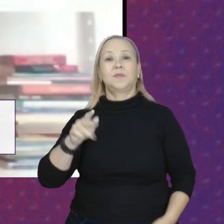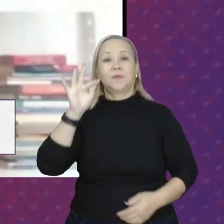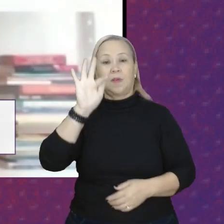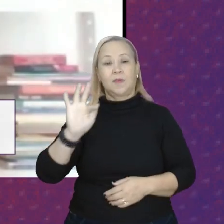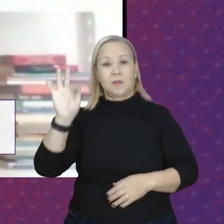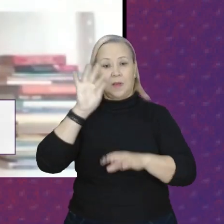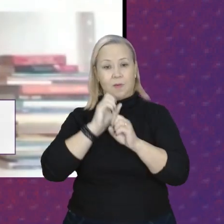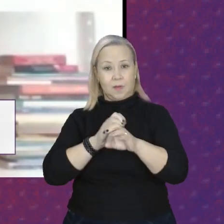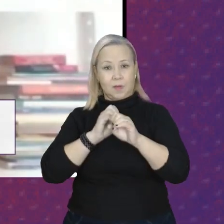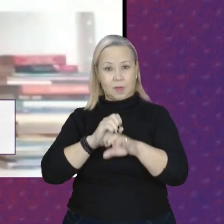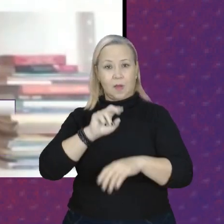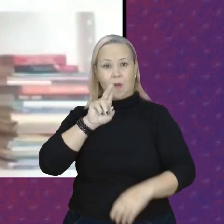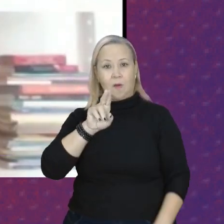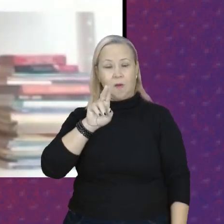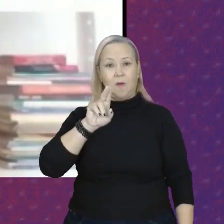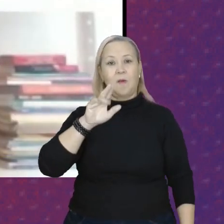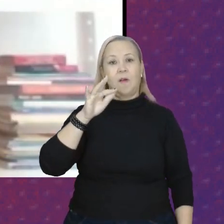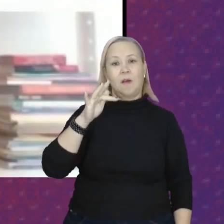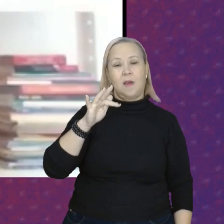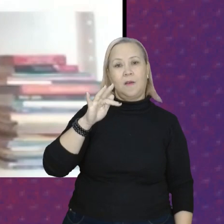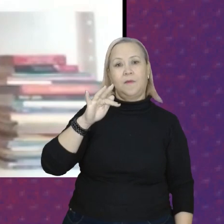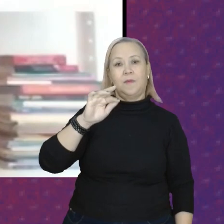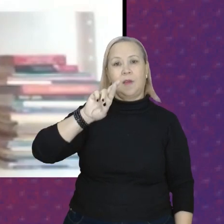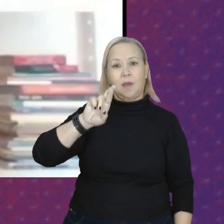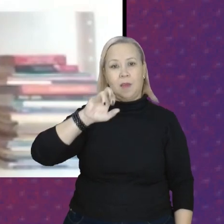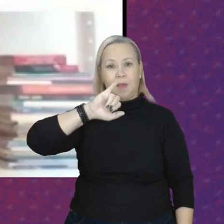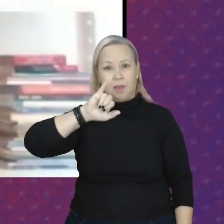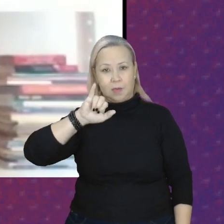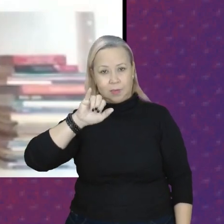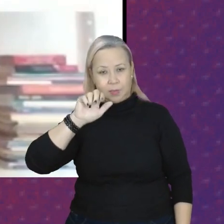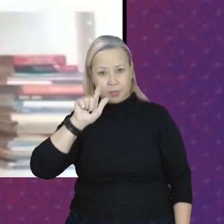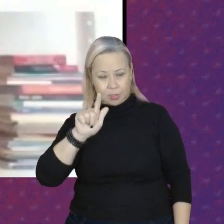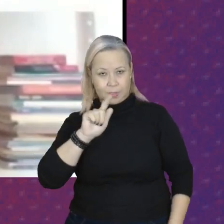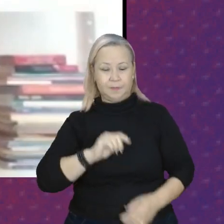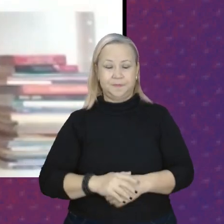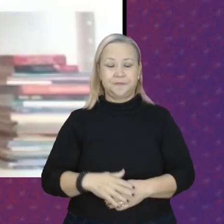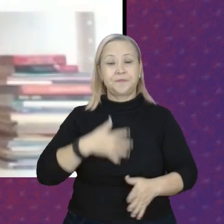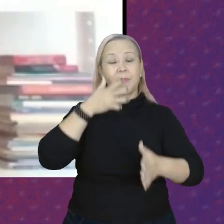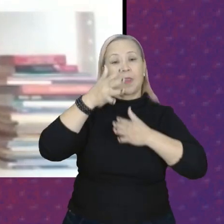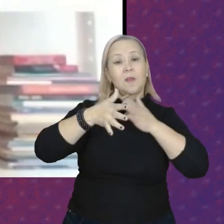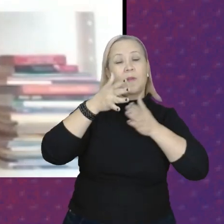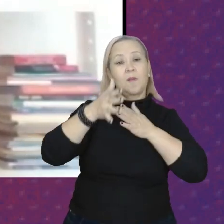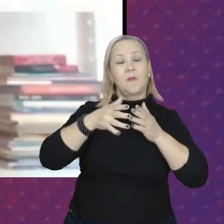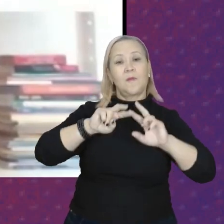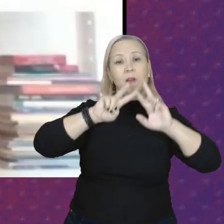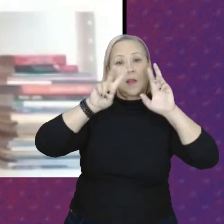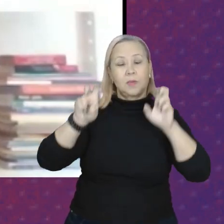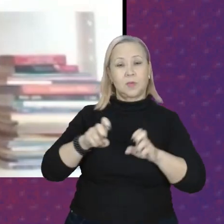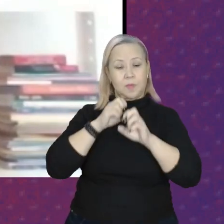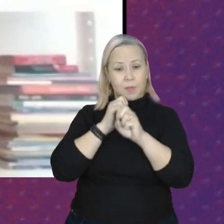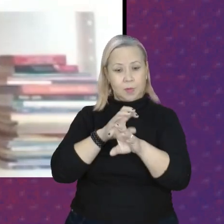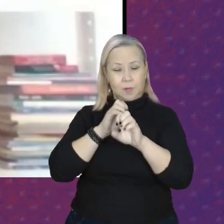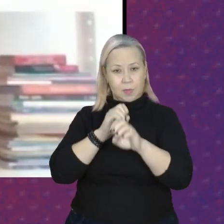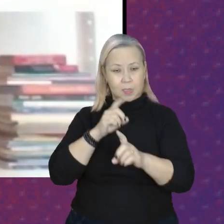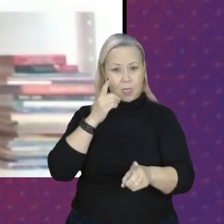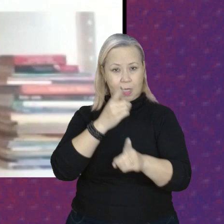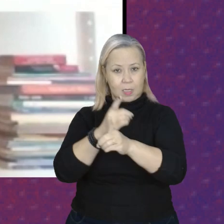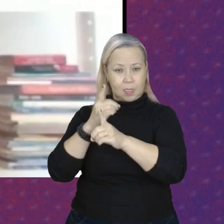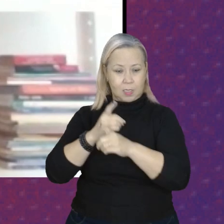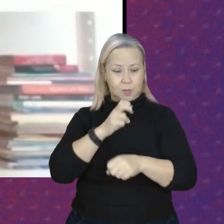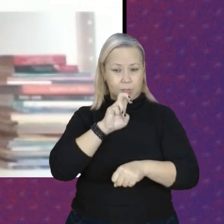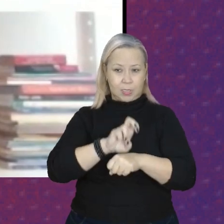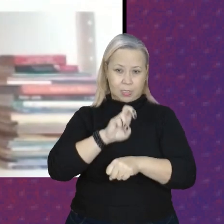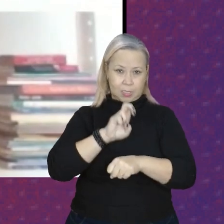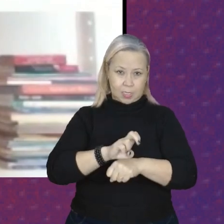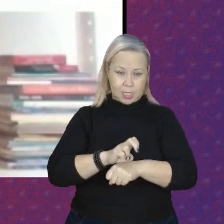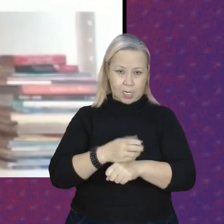Educação da UFMG, e hoje nós vamos falar sobre a educação, o atendimento em creches